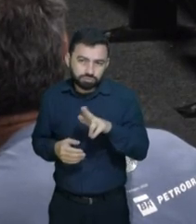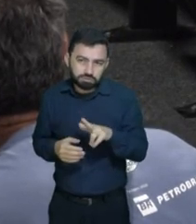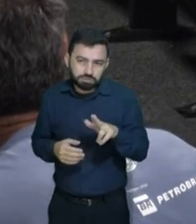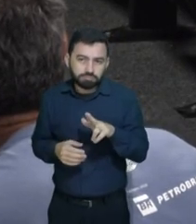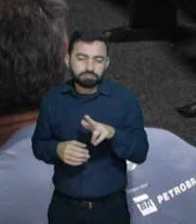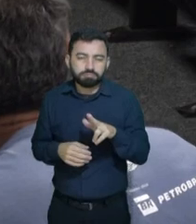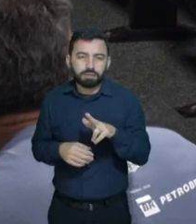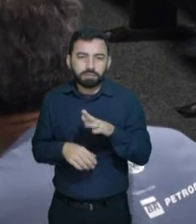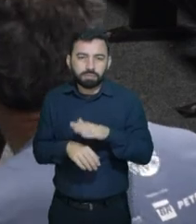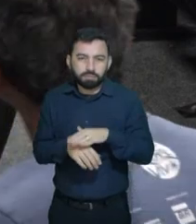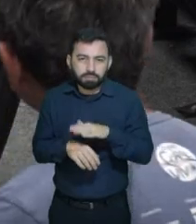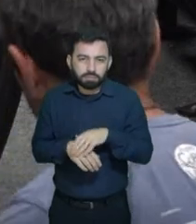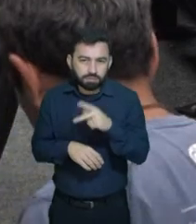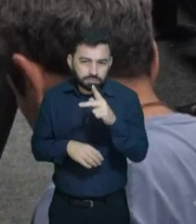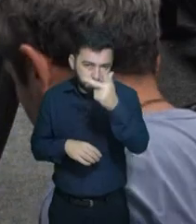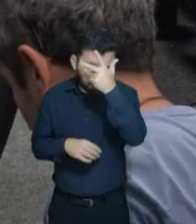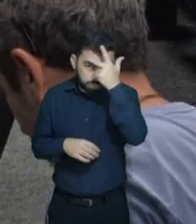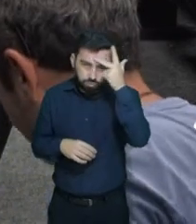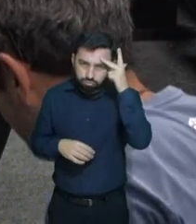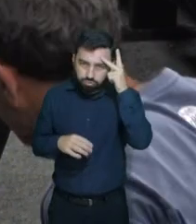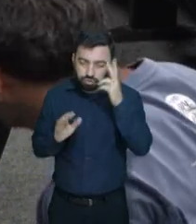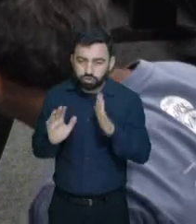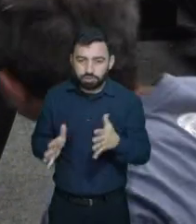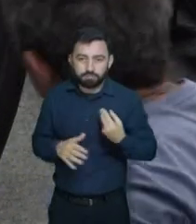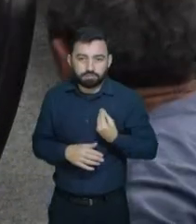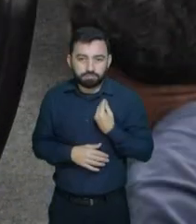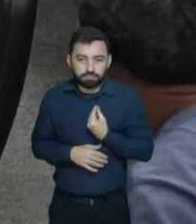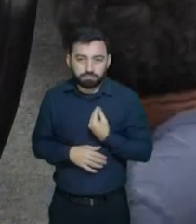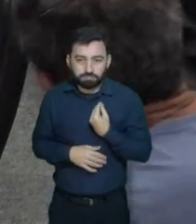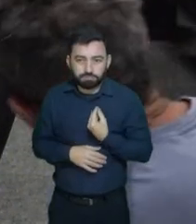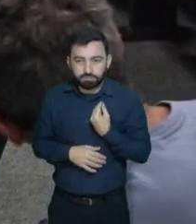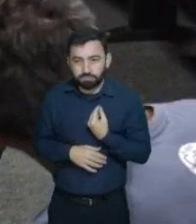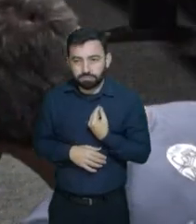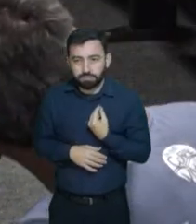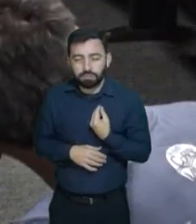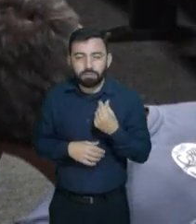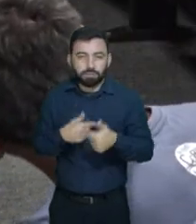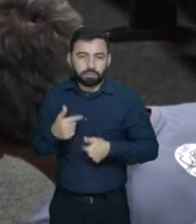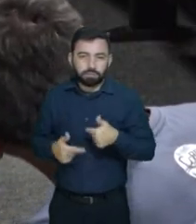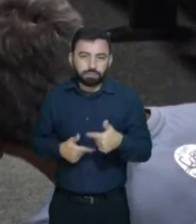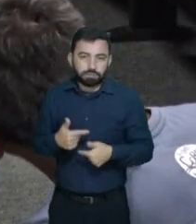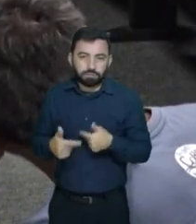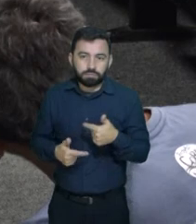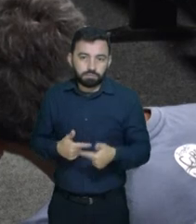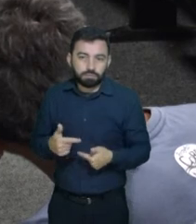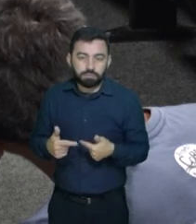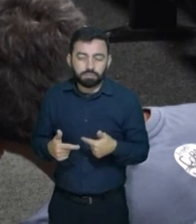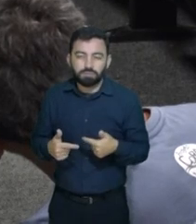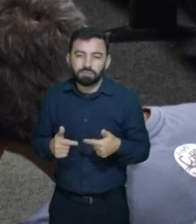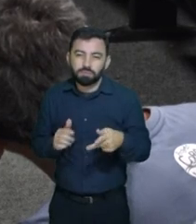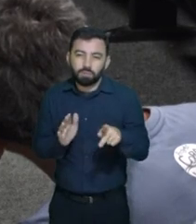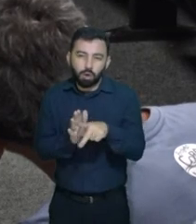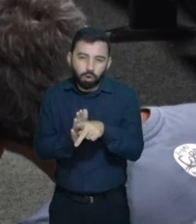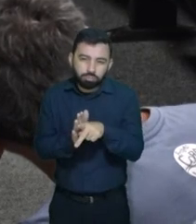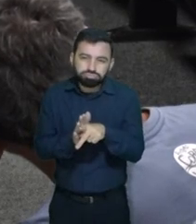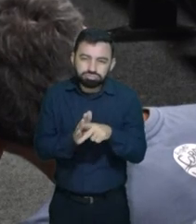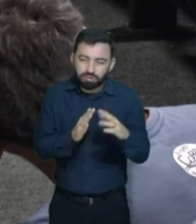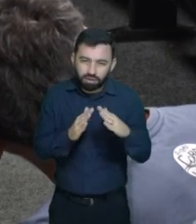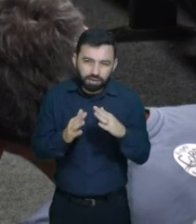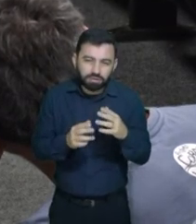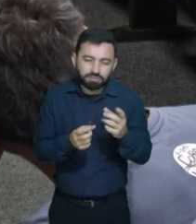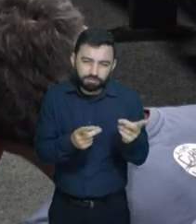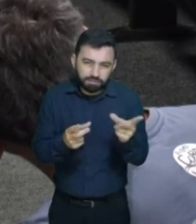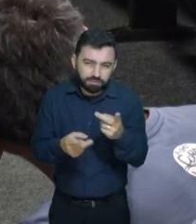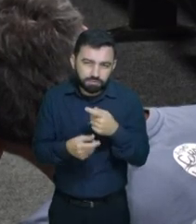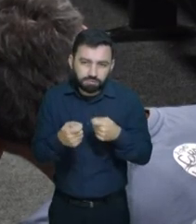situação legítima, das pessoas que já têm, que já moram ali, mas querem trabalhar pelo lobby da especulação imobiliária, enfim. O